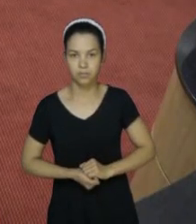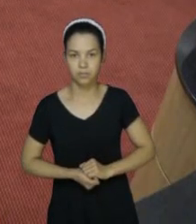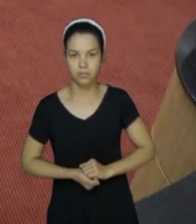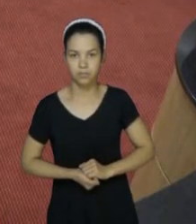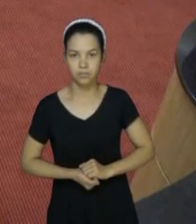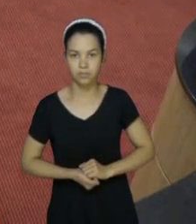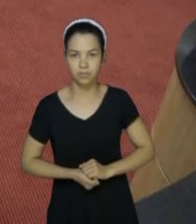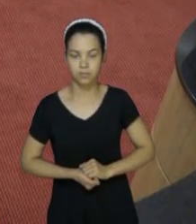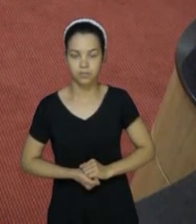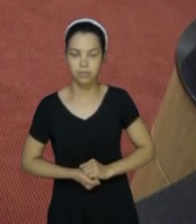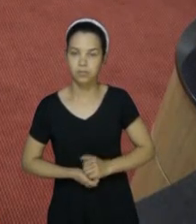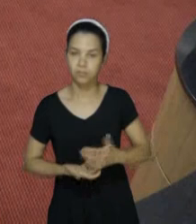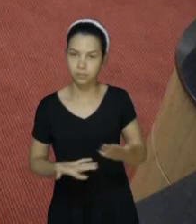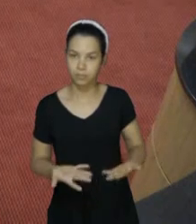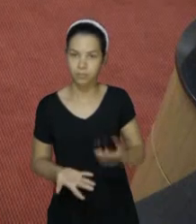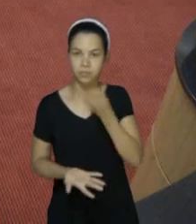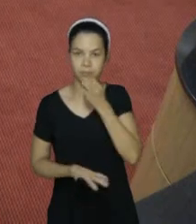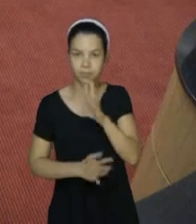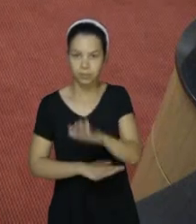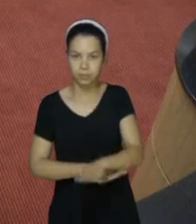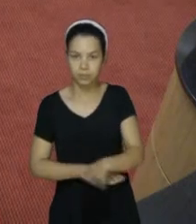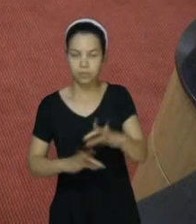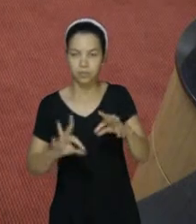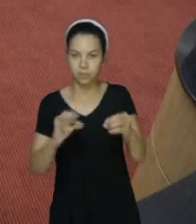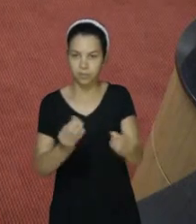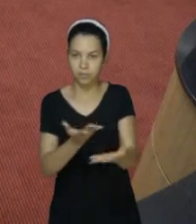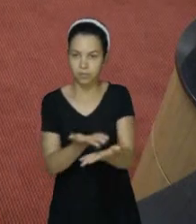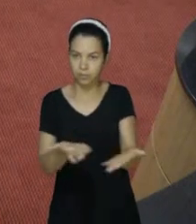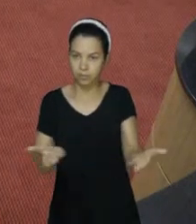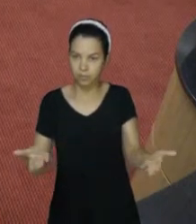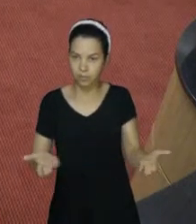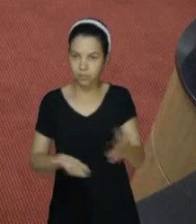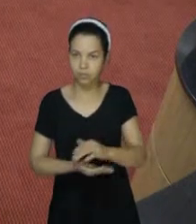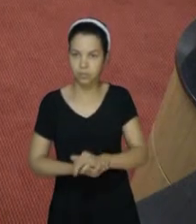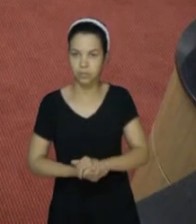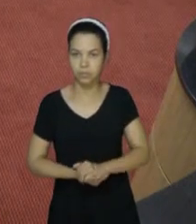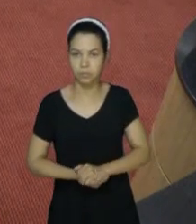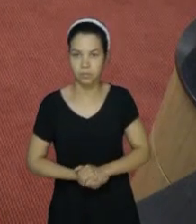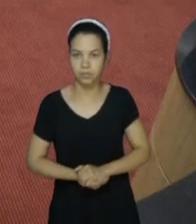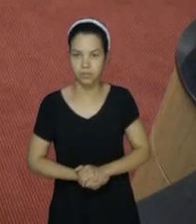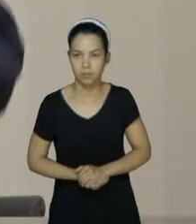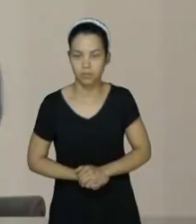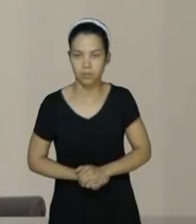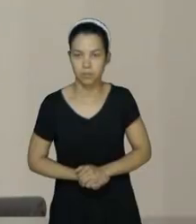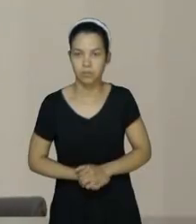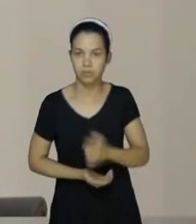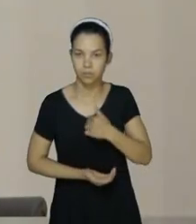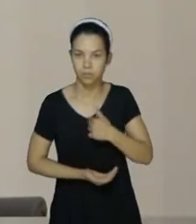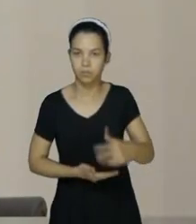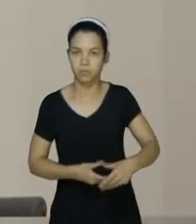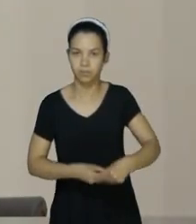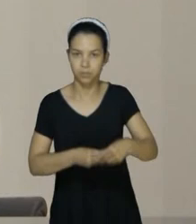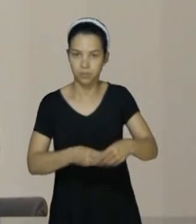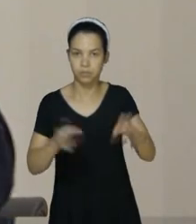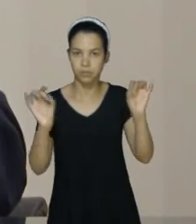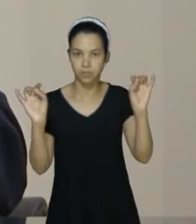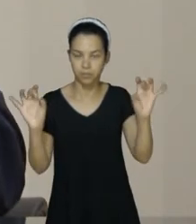Tudo bem, boa tarde a todas, a todos. Eu faço aqui um cumprimento todo